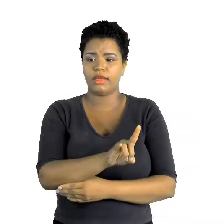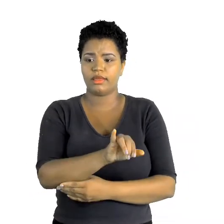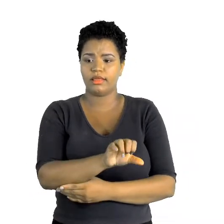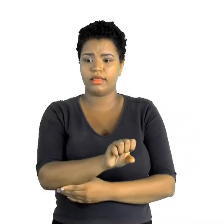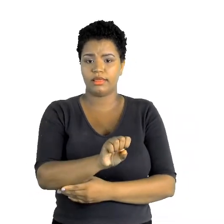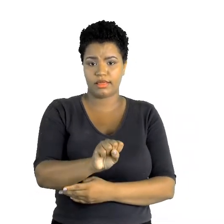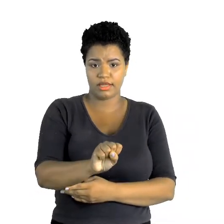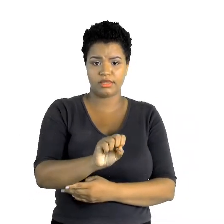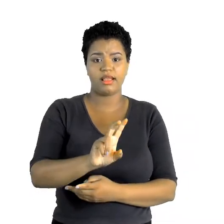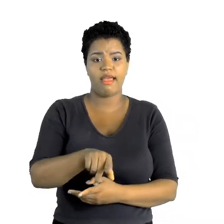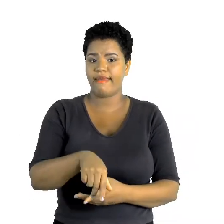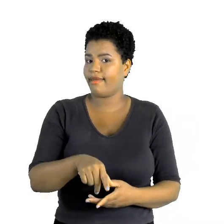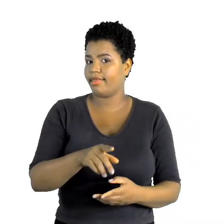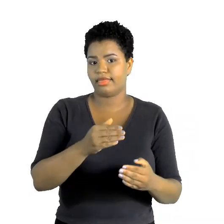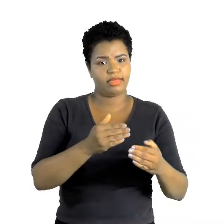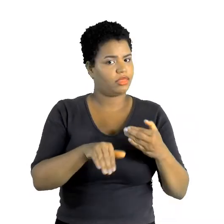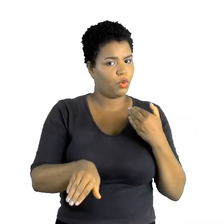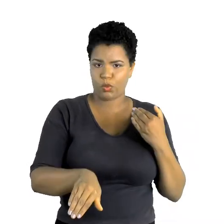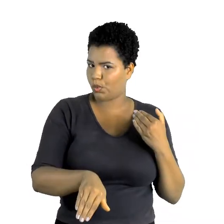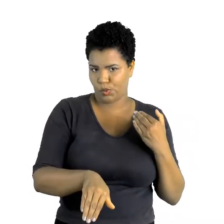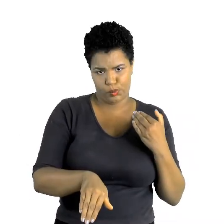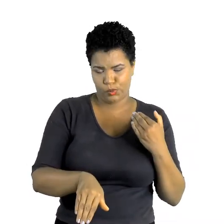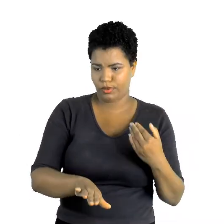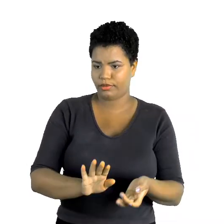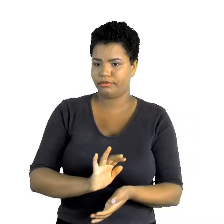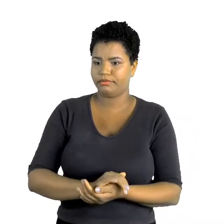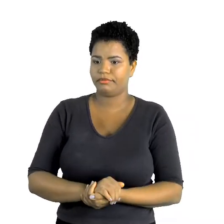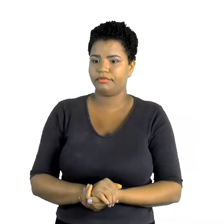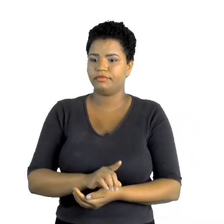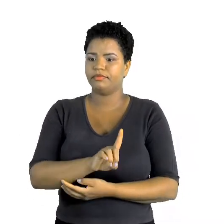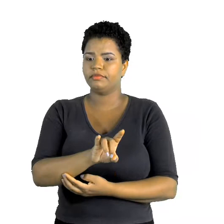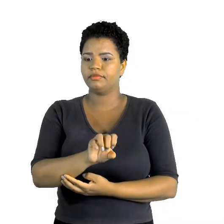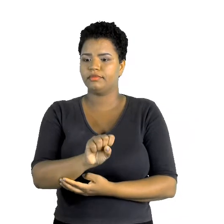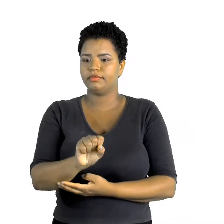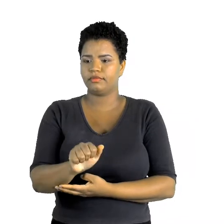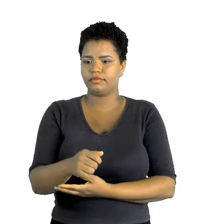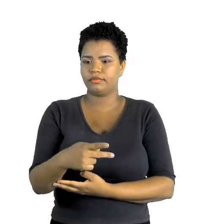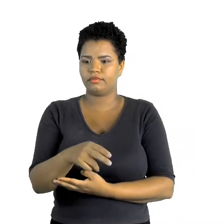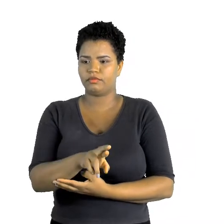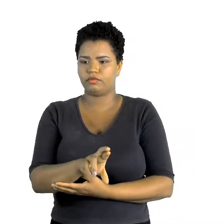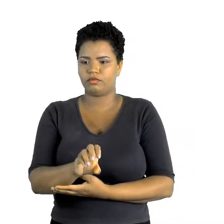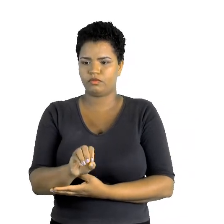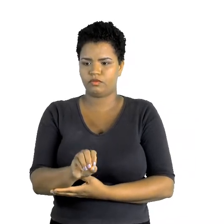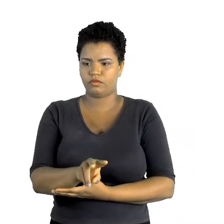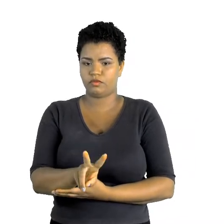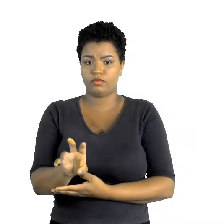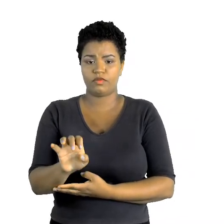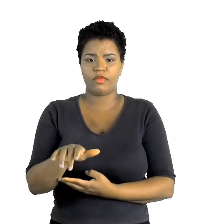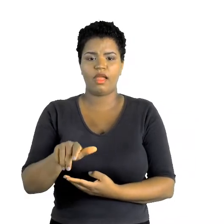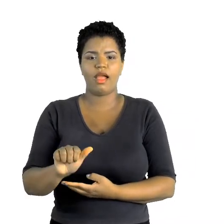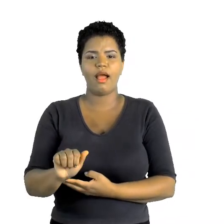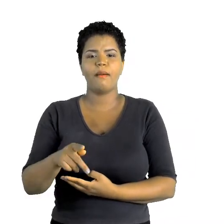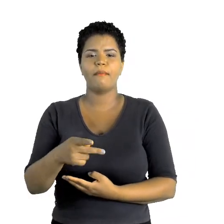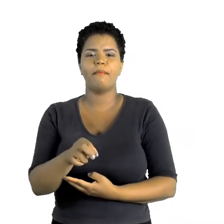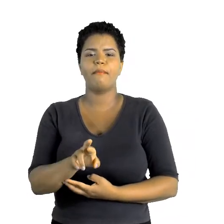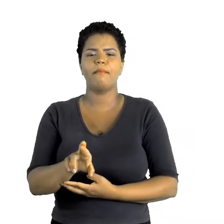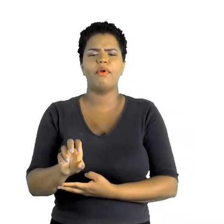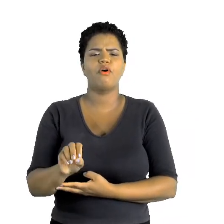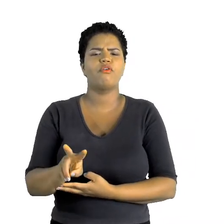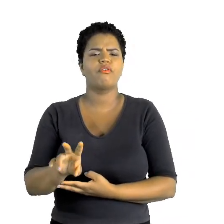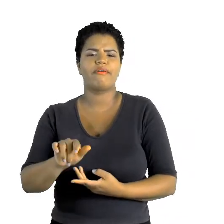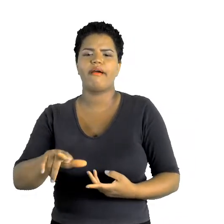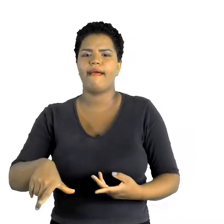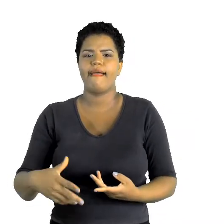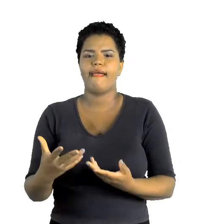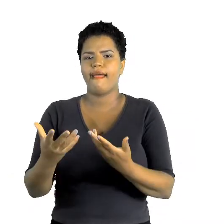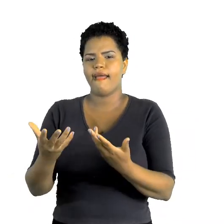um termo aí de negativa. Disapprove. Disapprove. Approve é aprovar alguma coisa. Se você